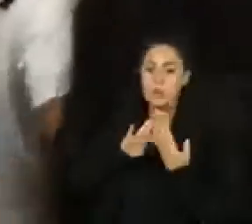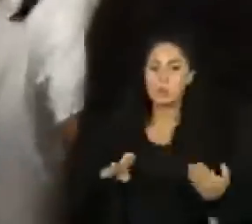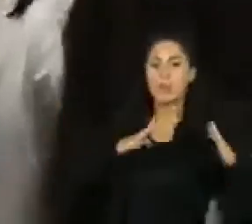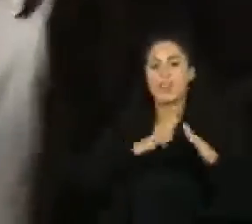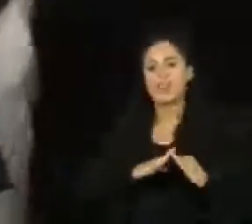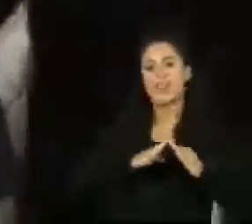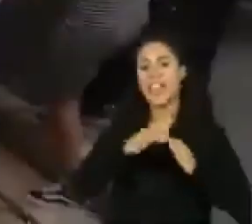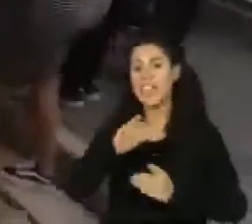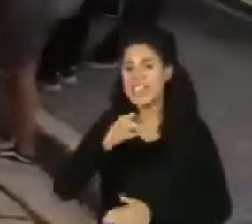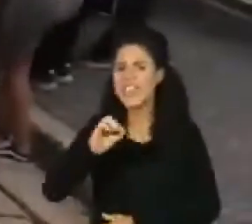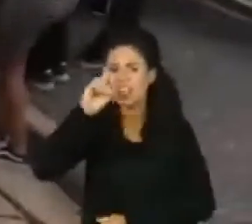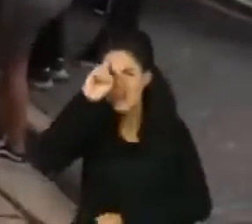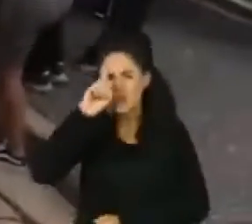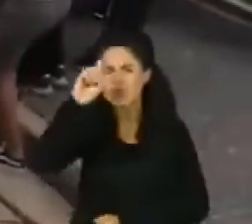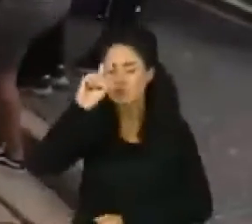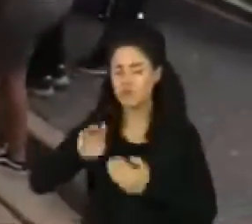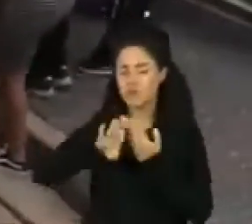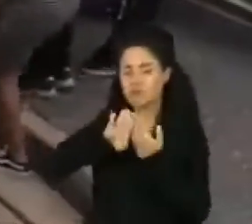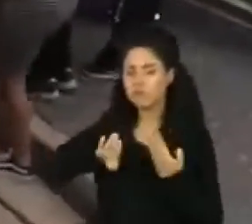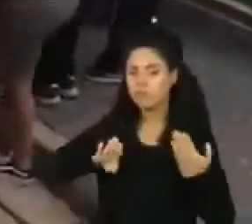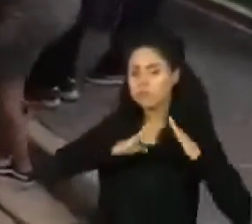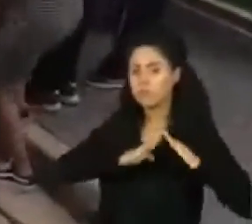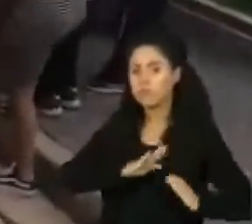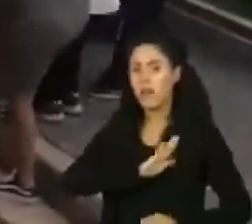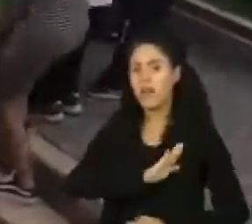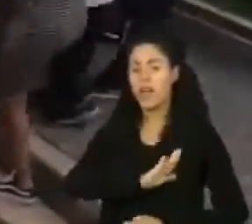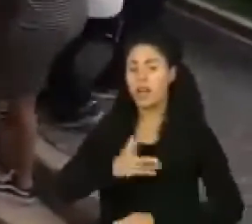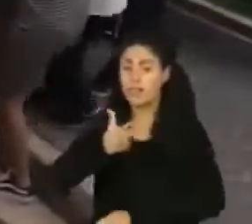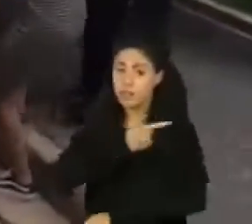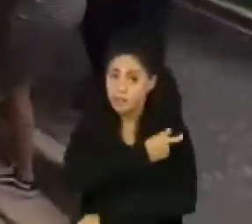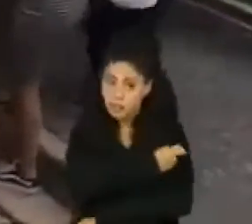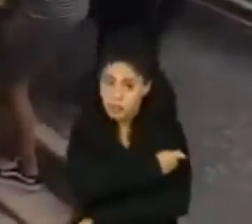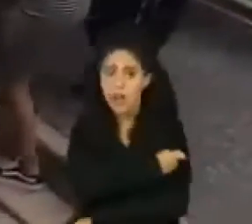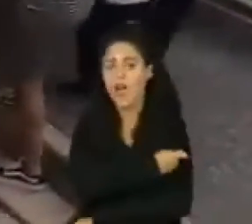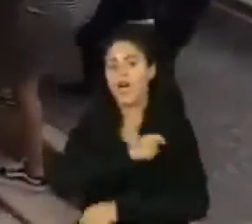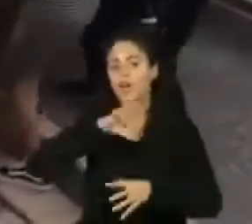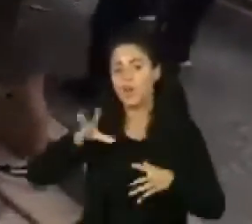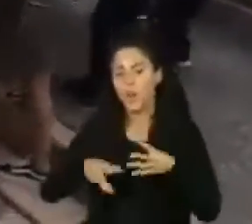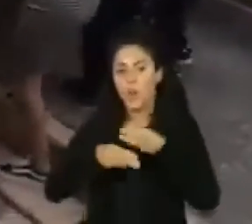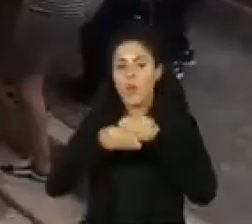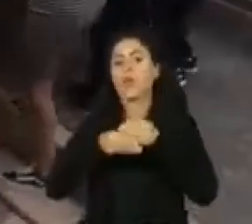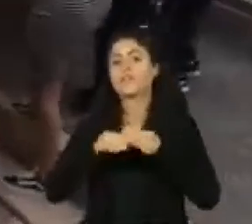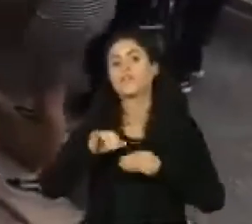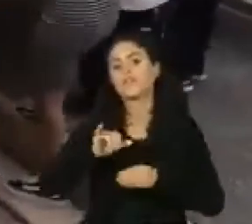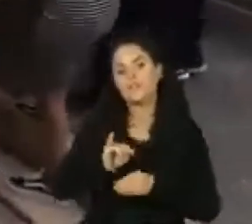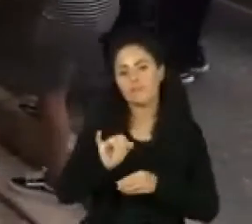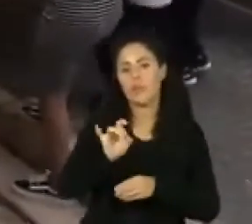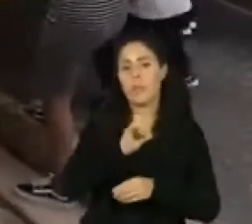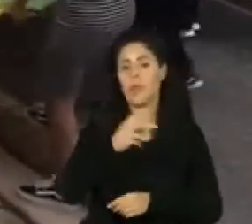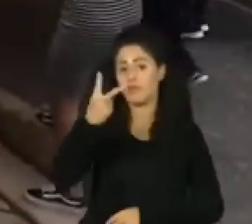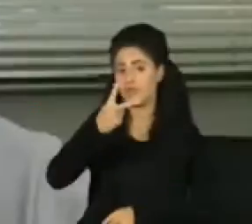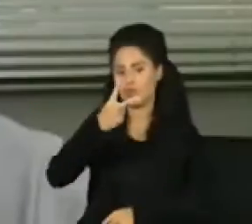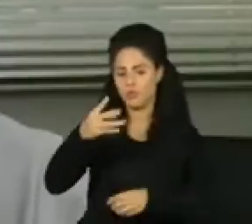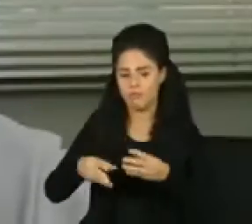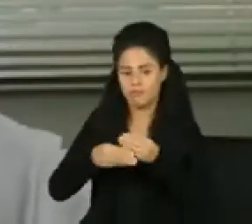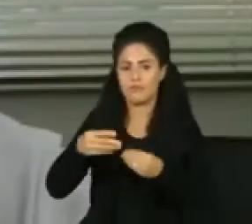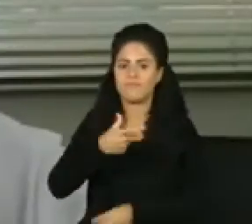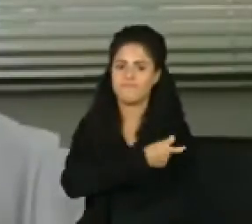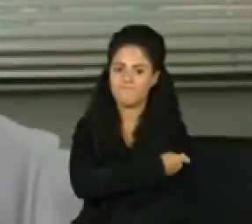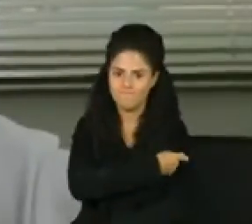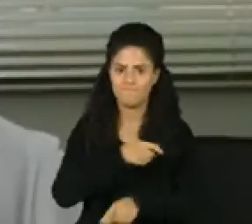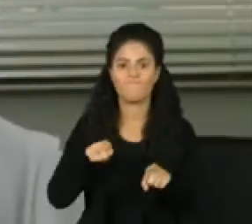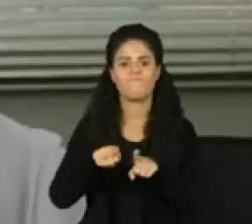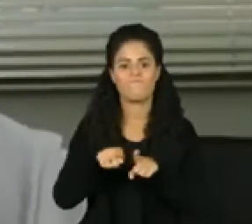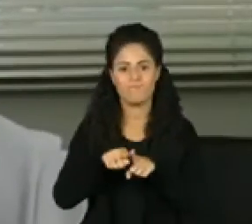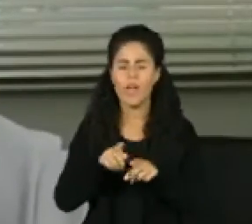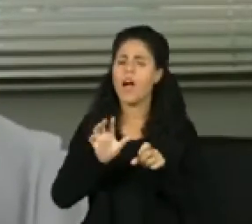é de 10 dias. E em relação à vacina, a imunização completa só é conseguida com as duas doses. A vacina